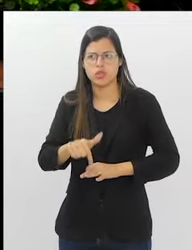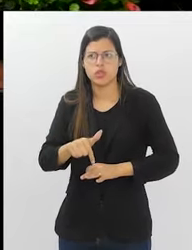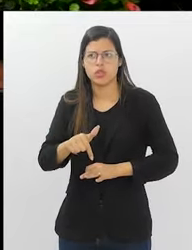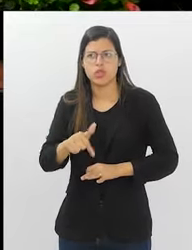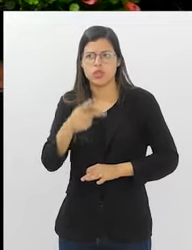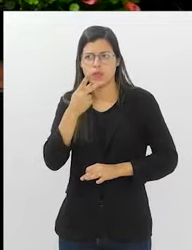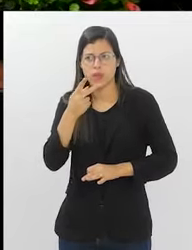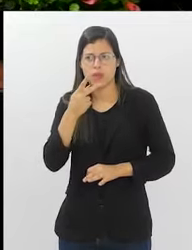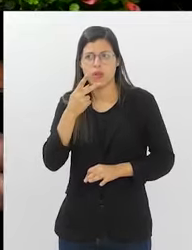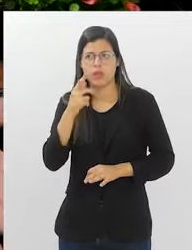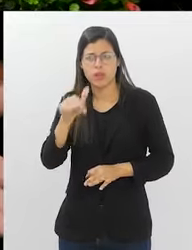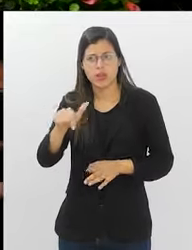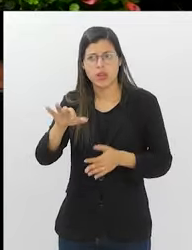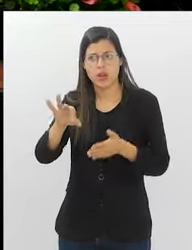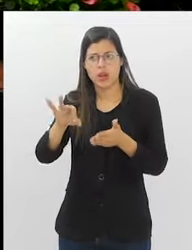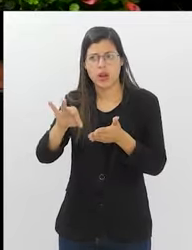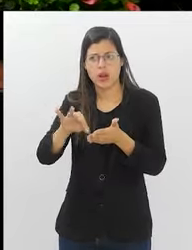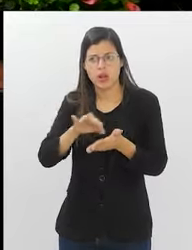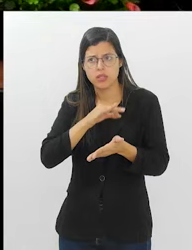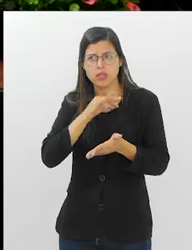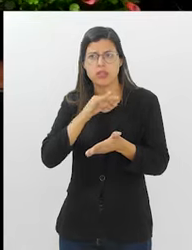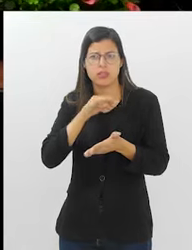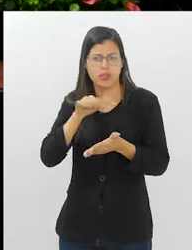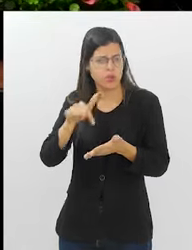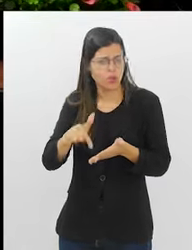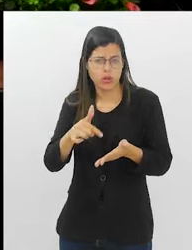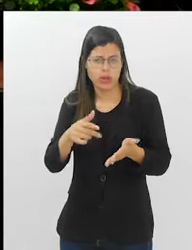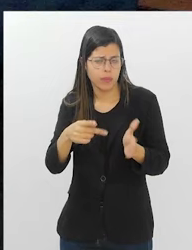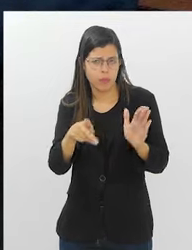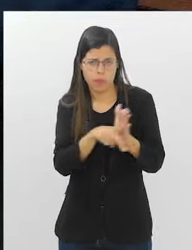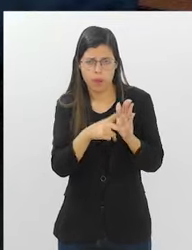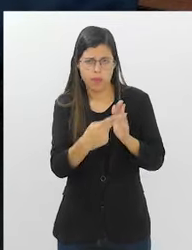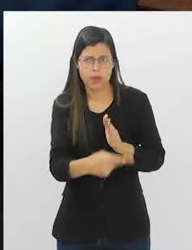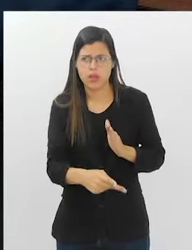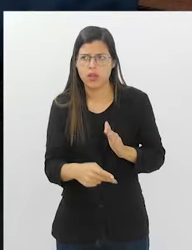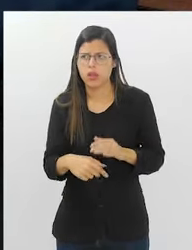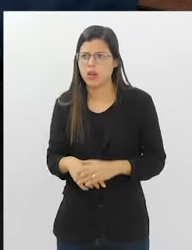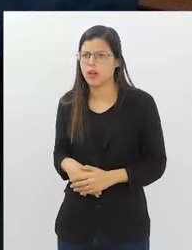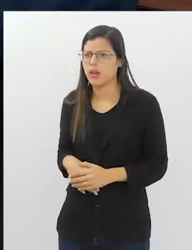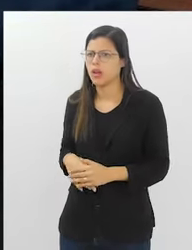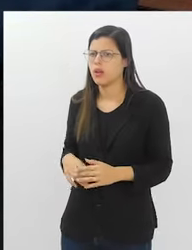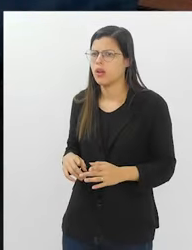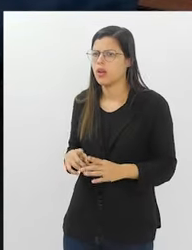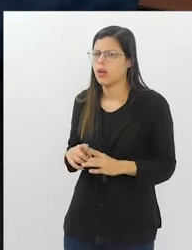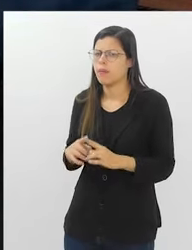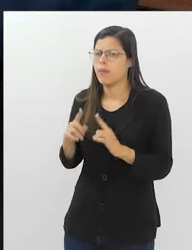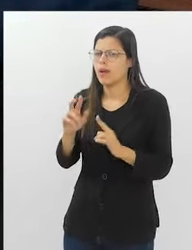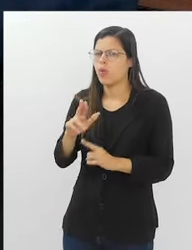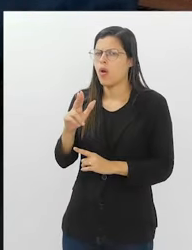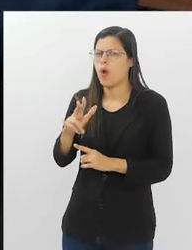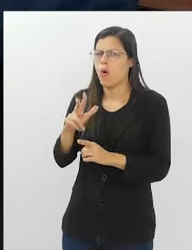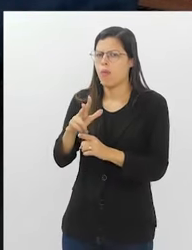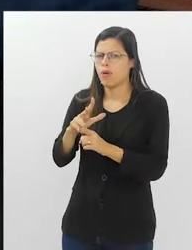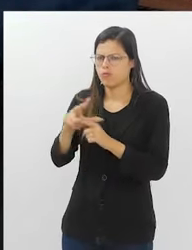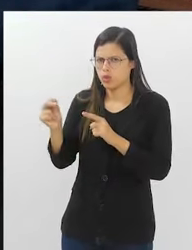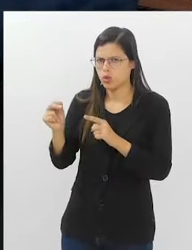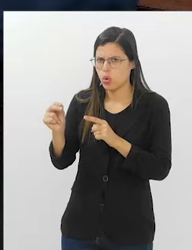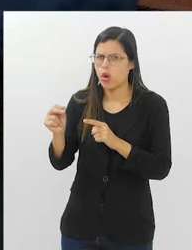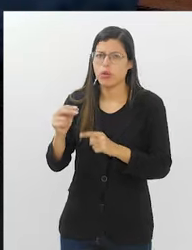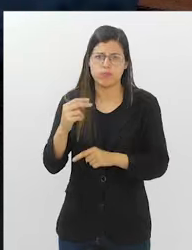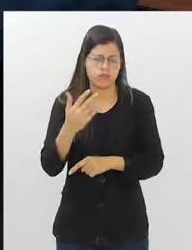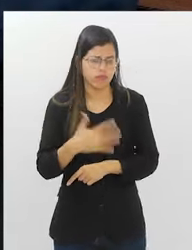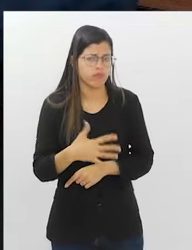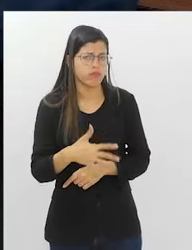o laudo disse que era a assinatura do De Cujos, né? Agora, isso não é uma vitória, assim? Impressionante. Mas para